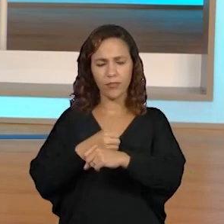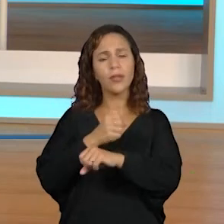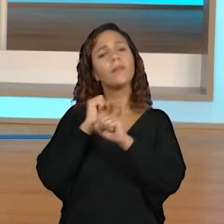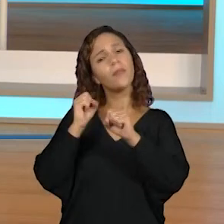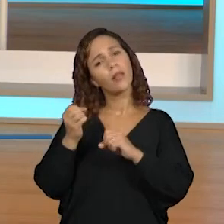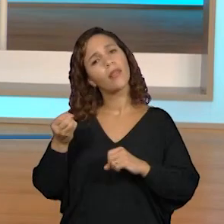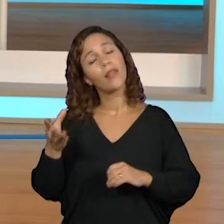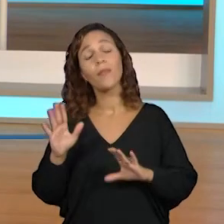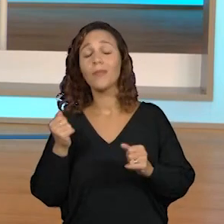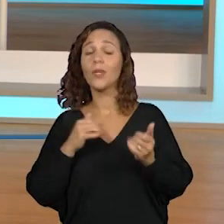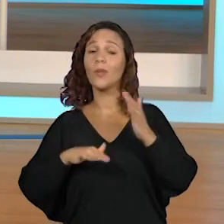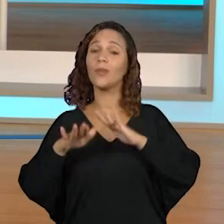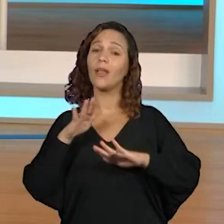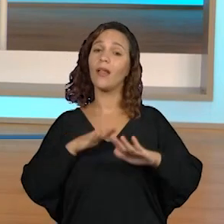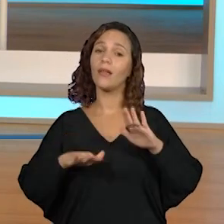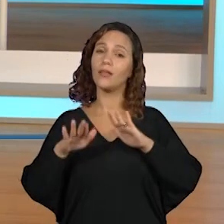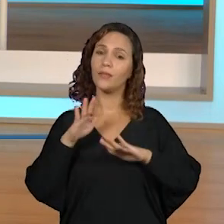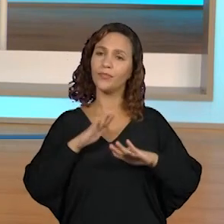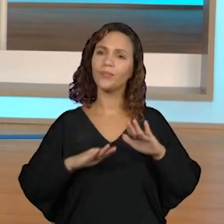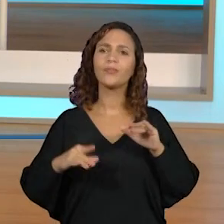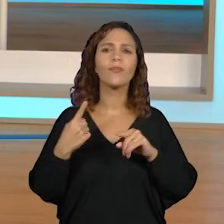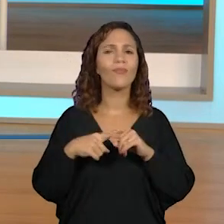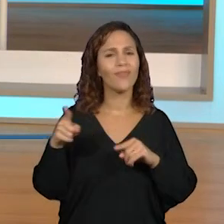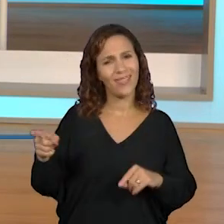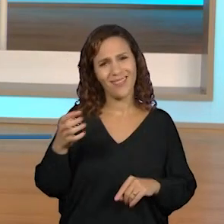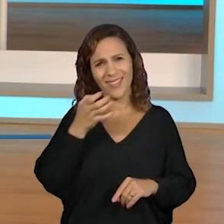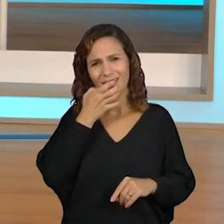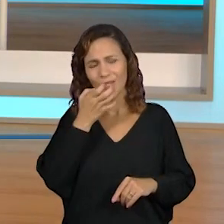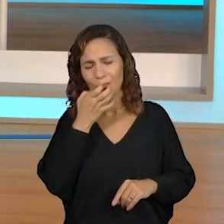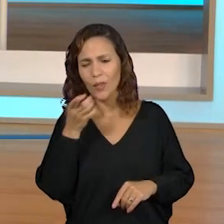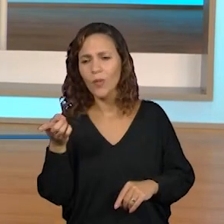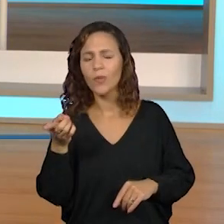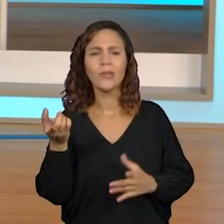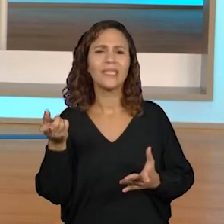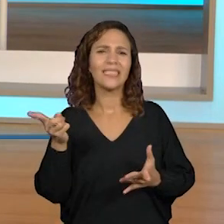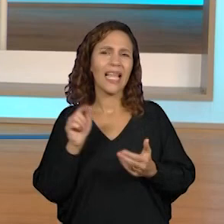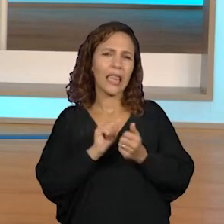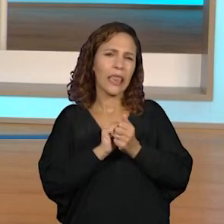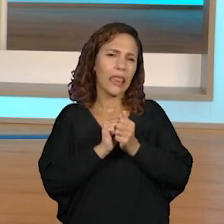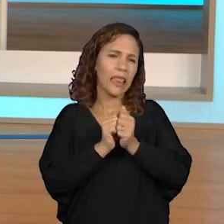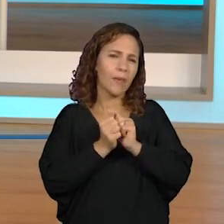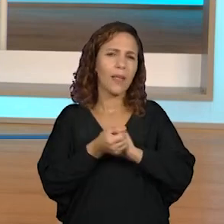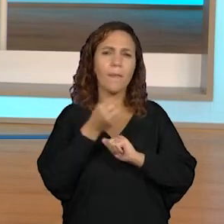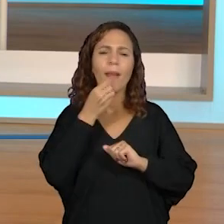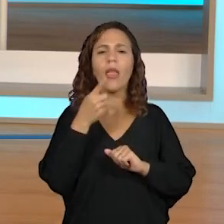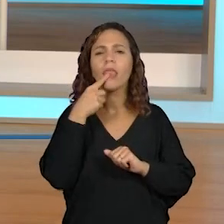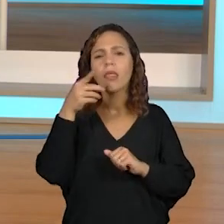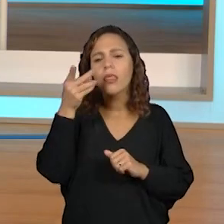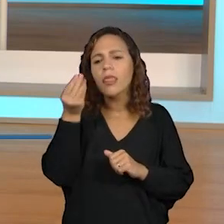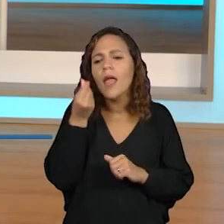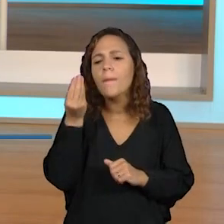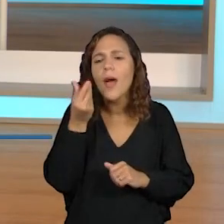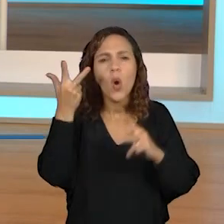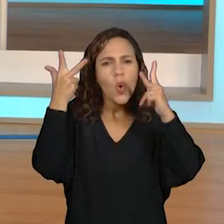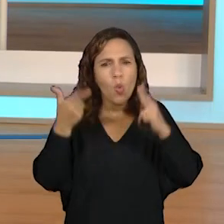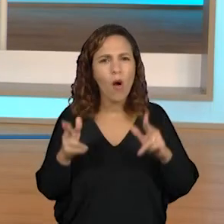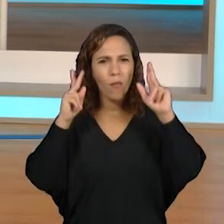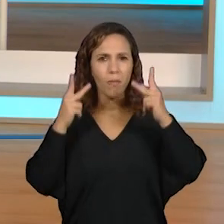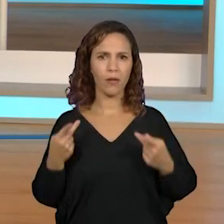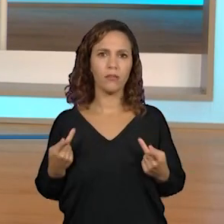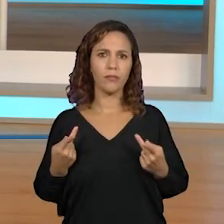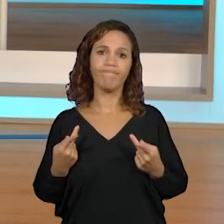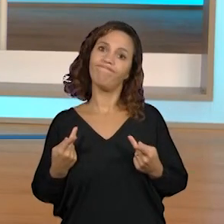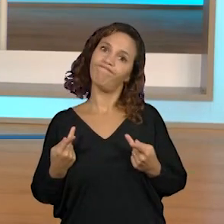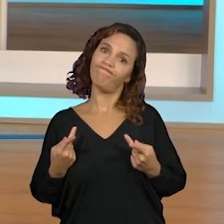pode mas tem que tomar muito cuidado porque o cachorro ele não se adaptar bem com o mesmo tempero que nós humanos nos